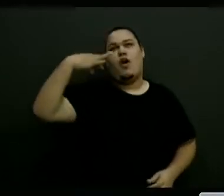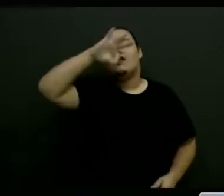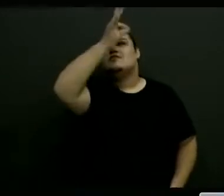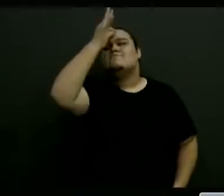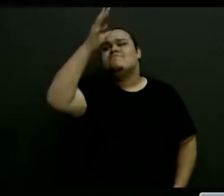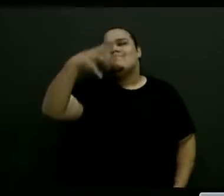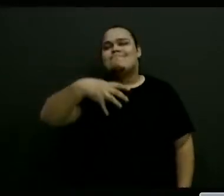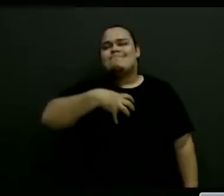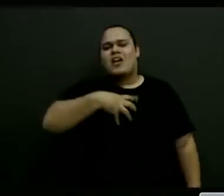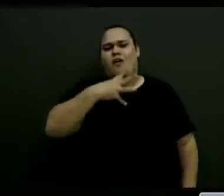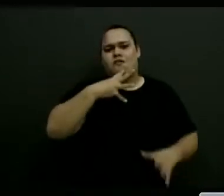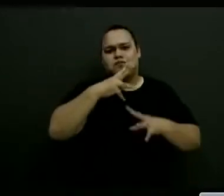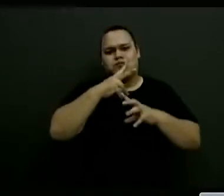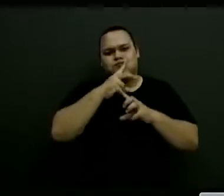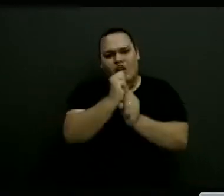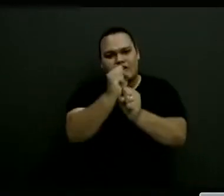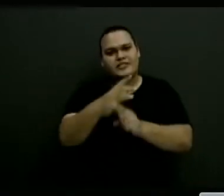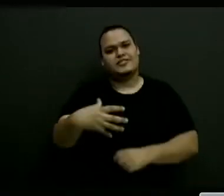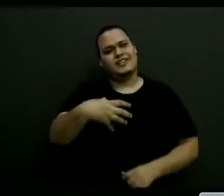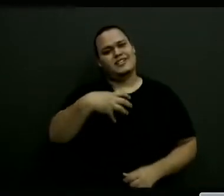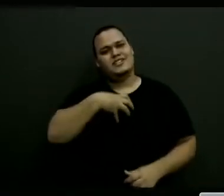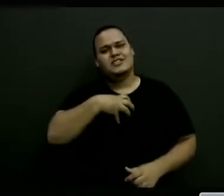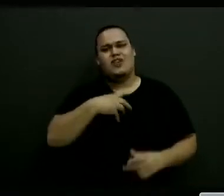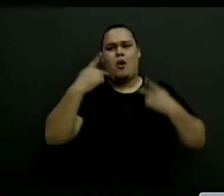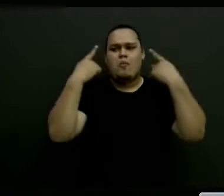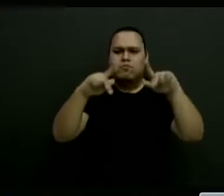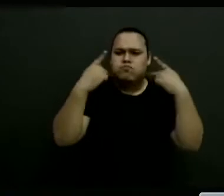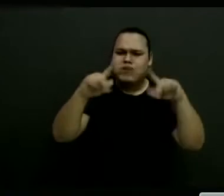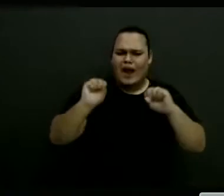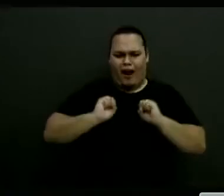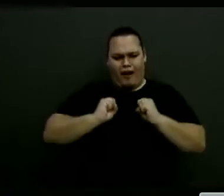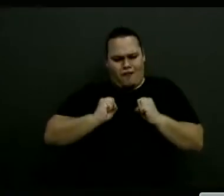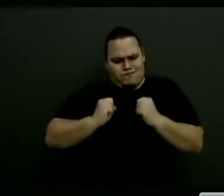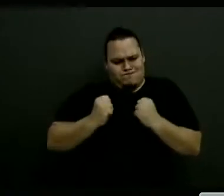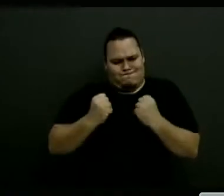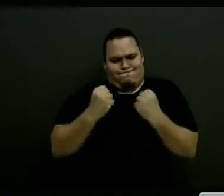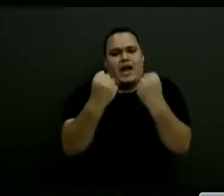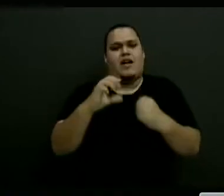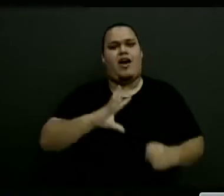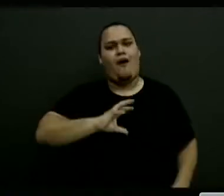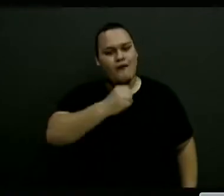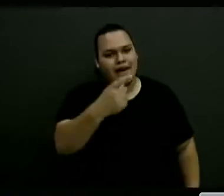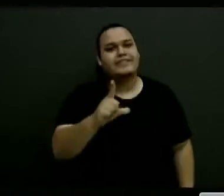você se converte num ministro competente, num empreendedor de grandes obras,